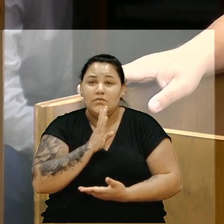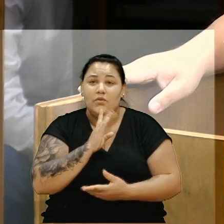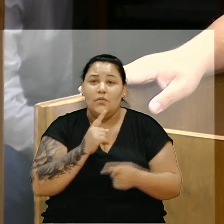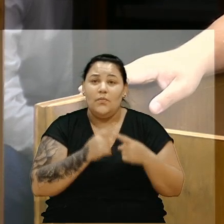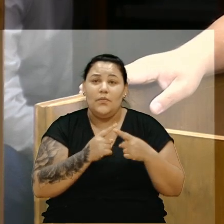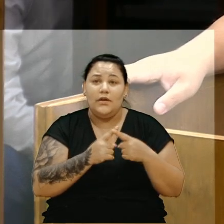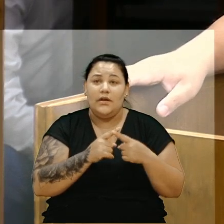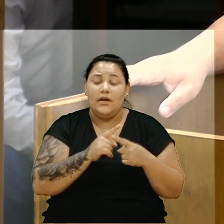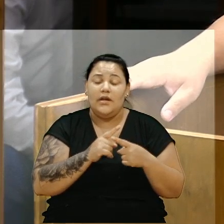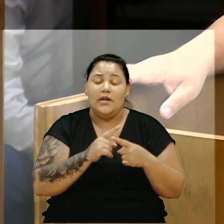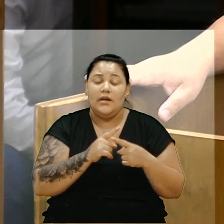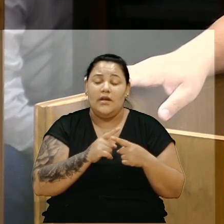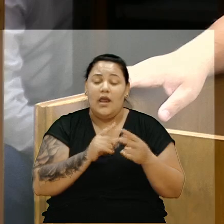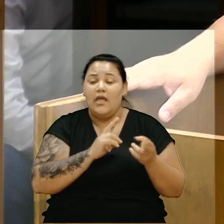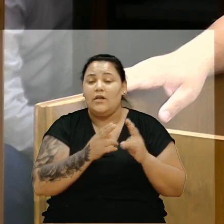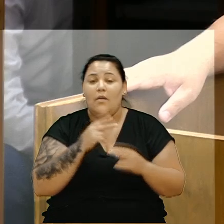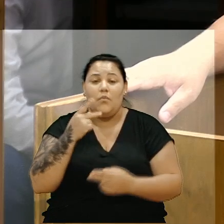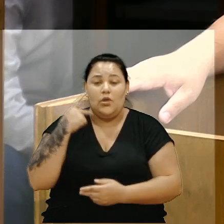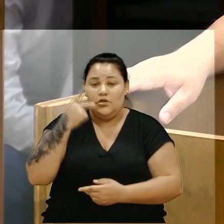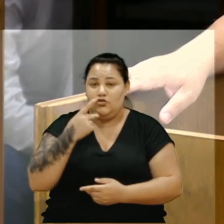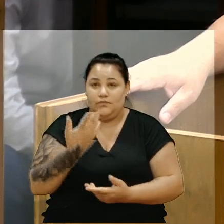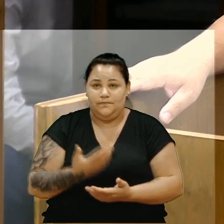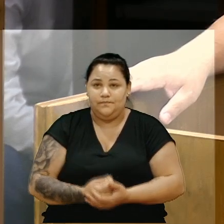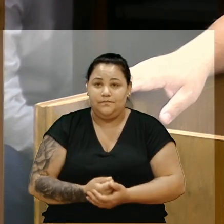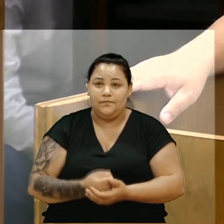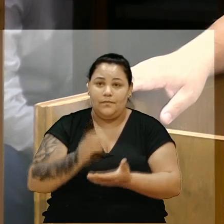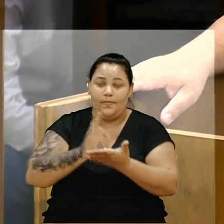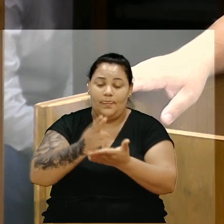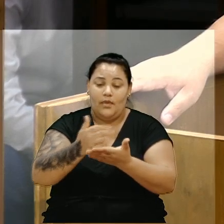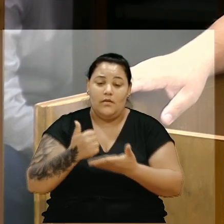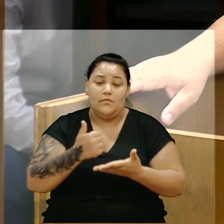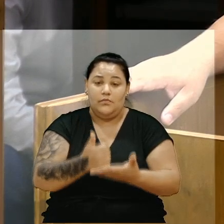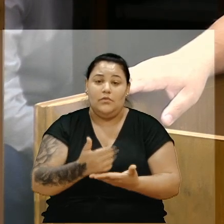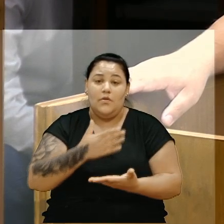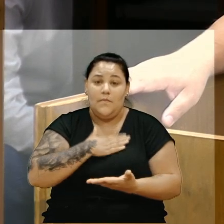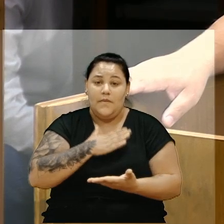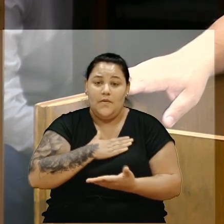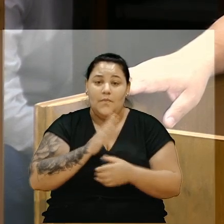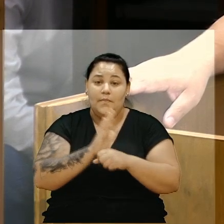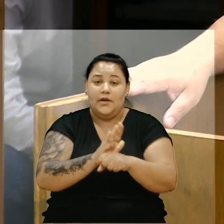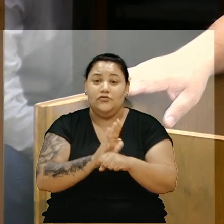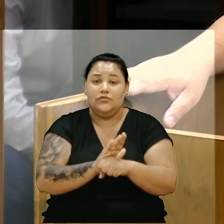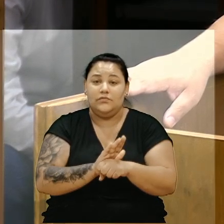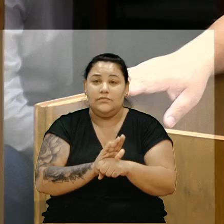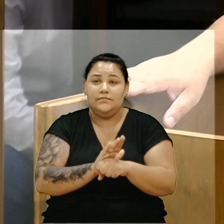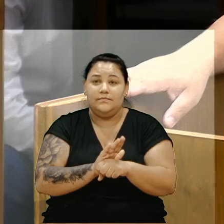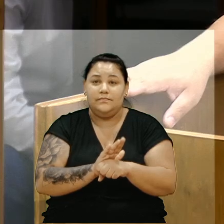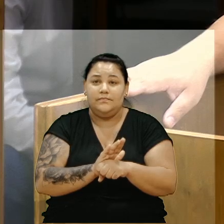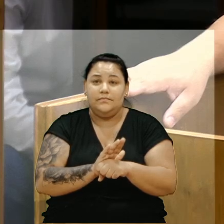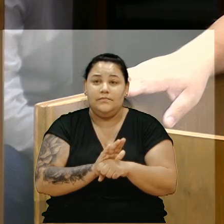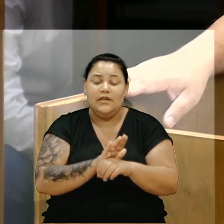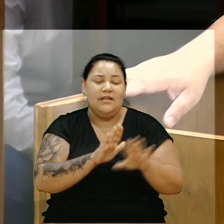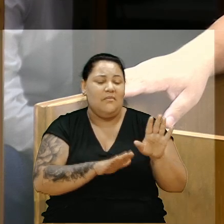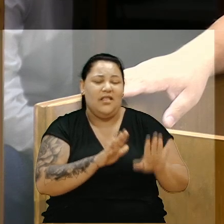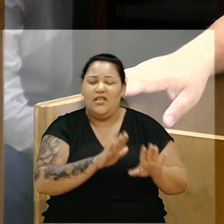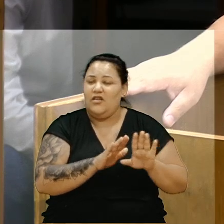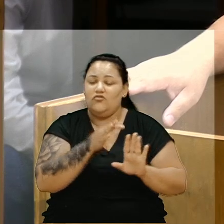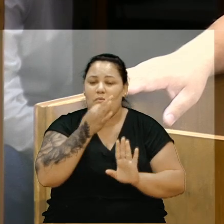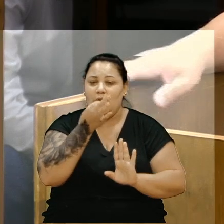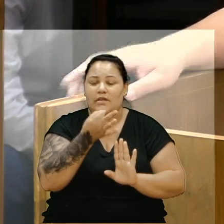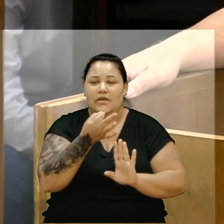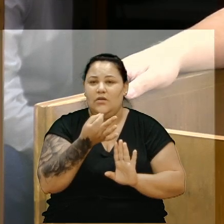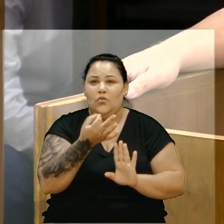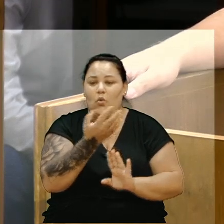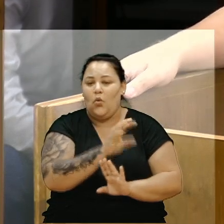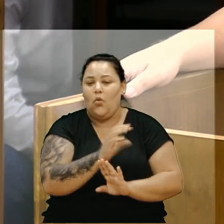questão política. Então contem sempre comigo como um apoio, como um braço para ajudar no que for preciso, independente de oposição ou não. Uma parte.